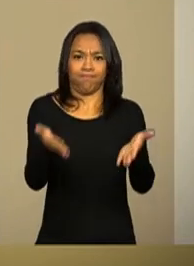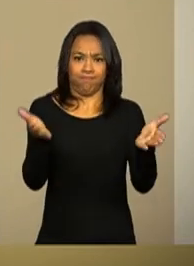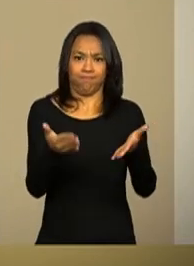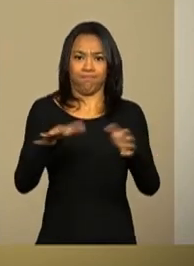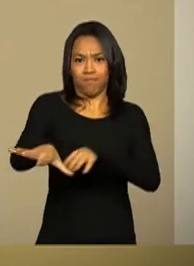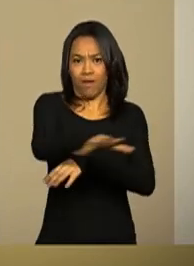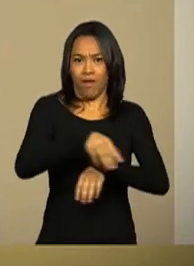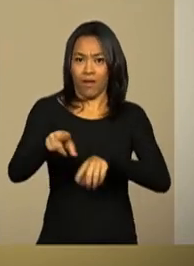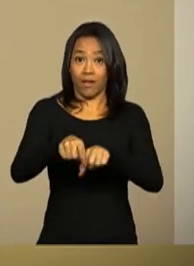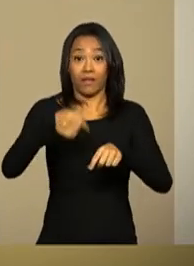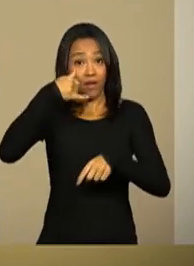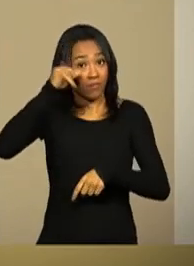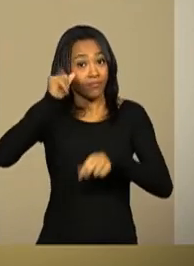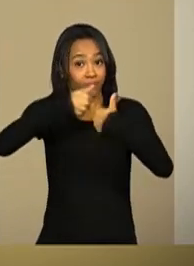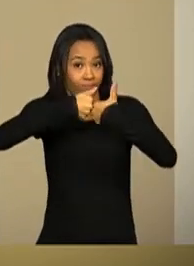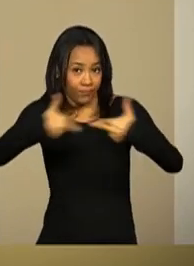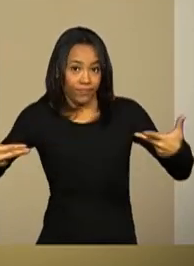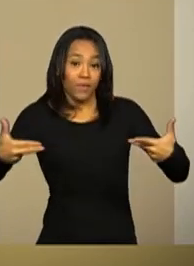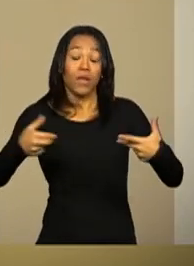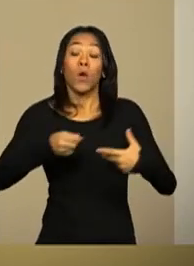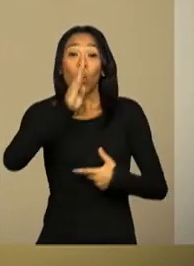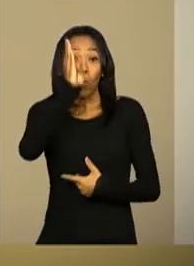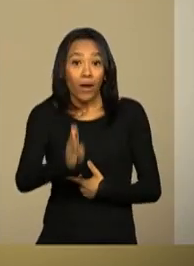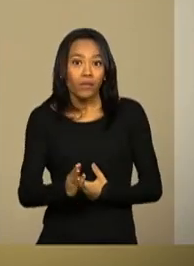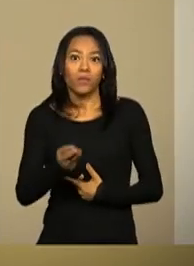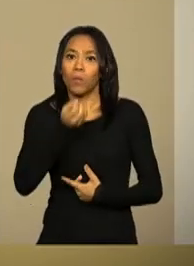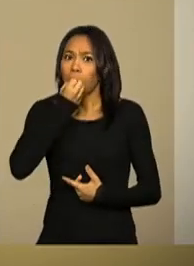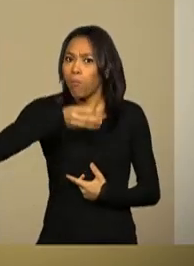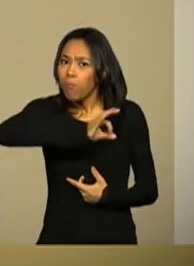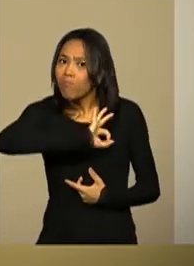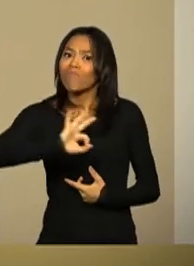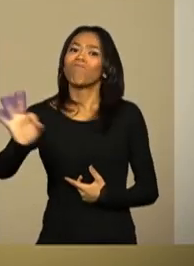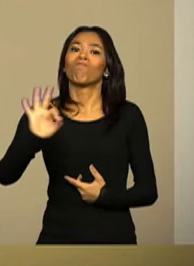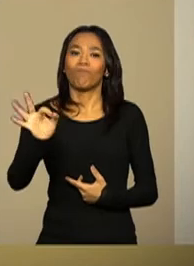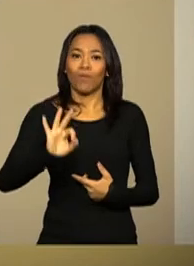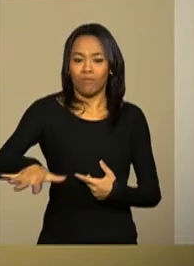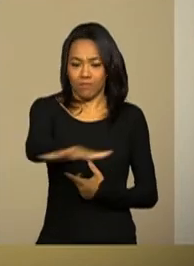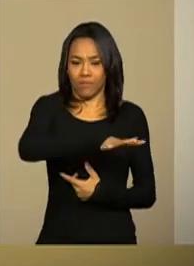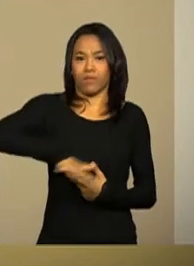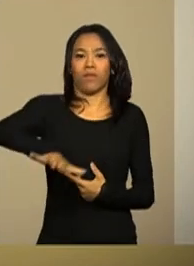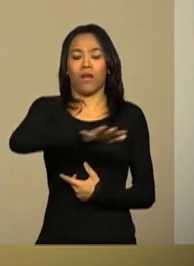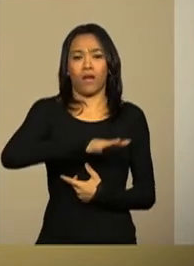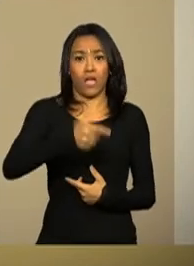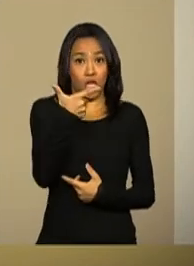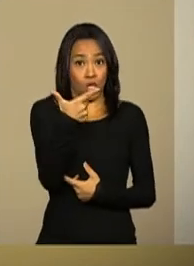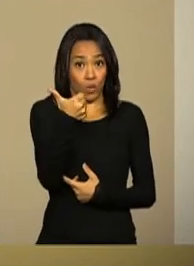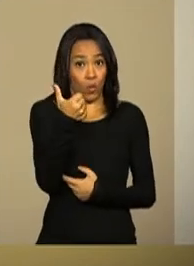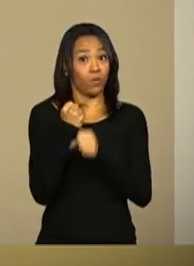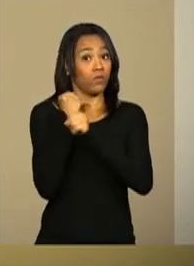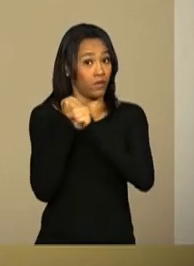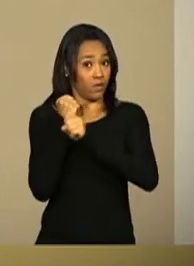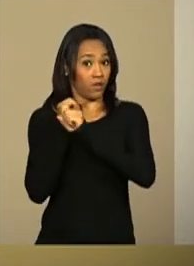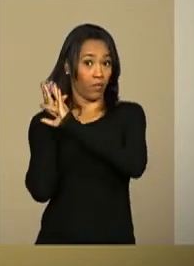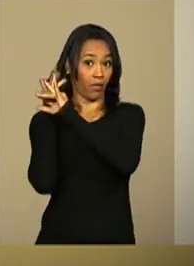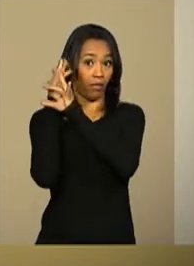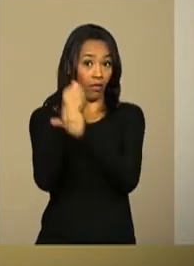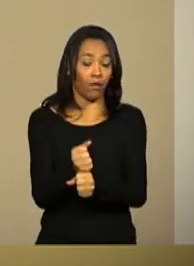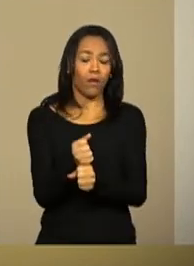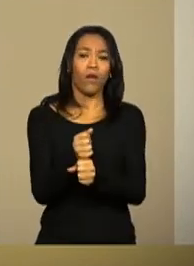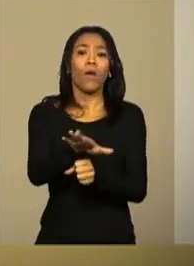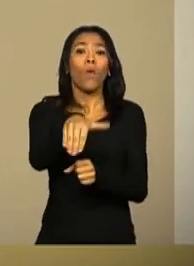agropecuária sabe Luciano Brasil é show de bola hein produtividade agrícola em e para você ter uma ideia